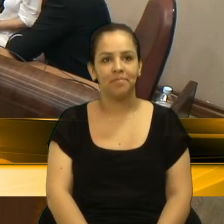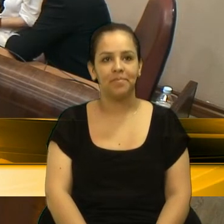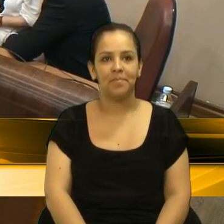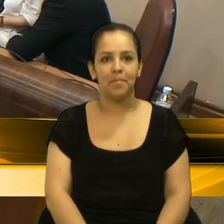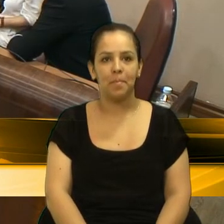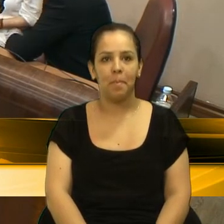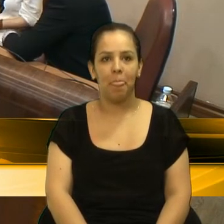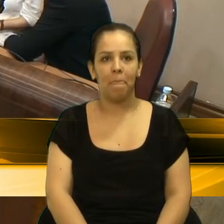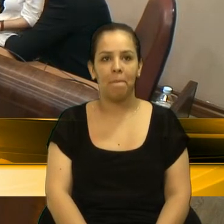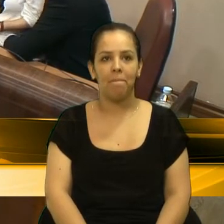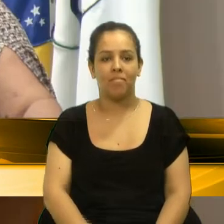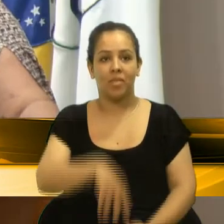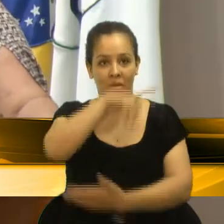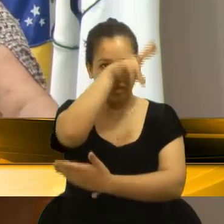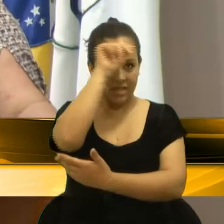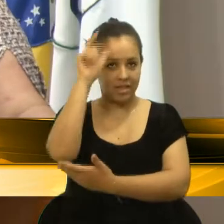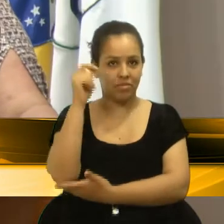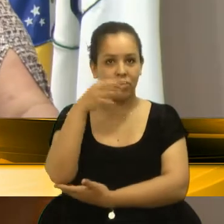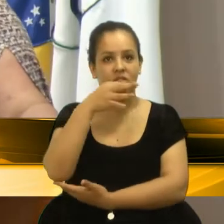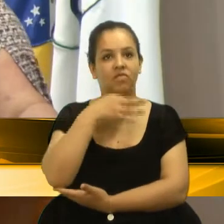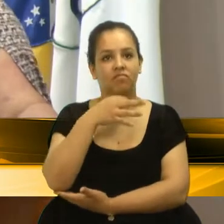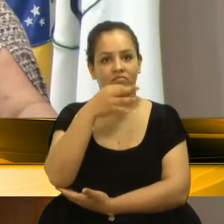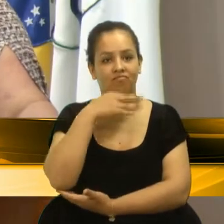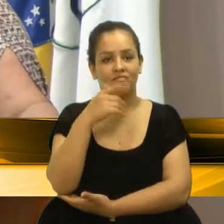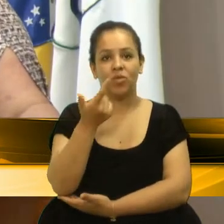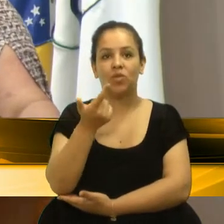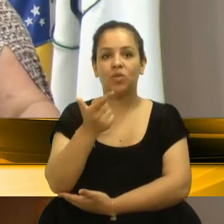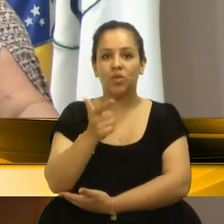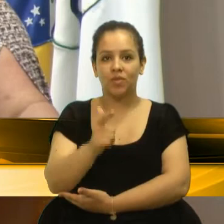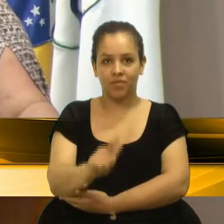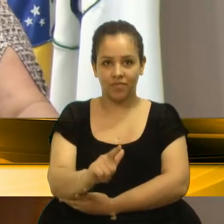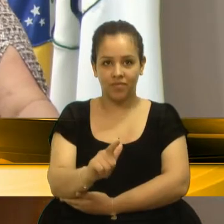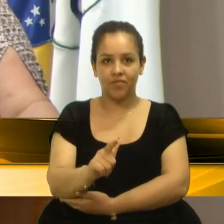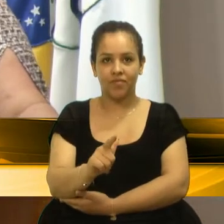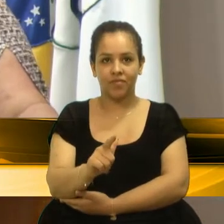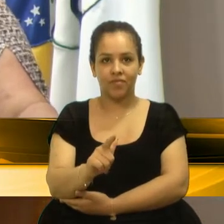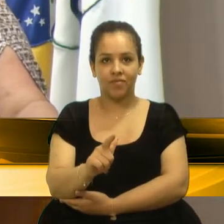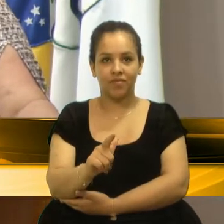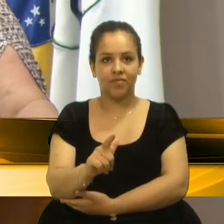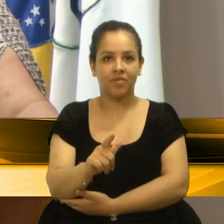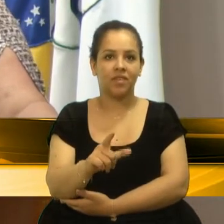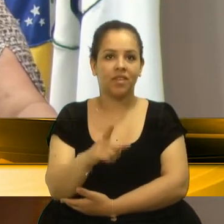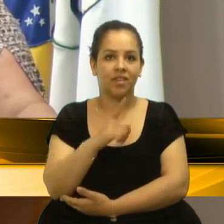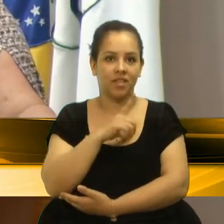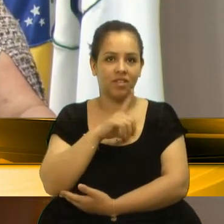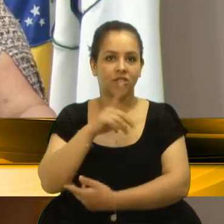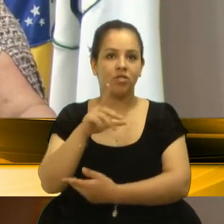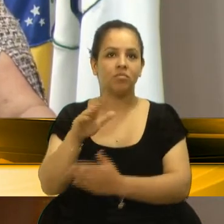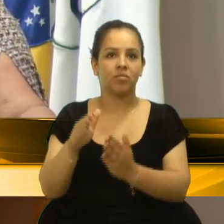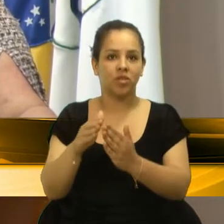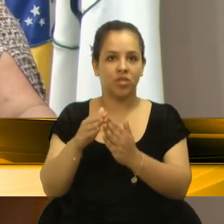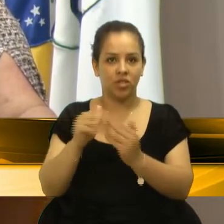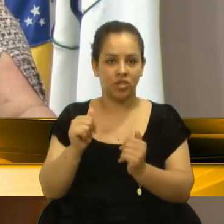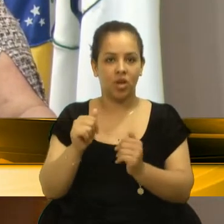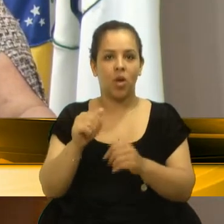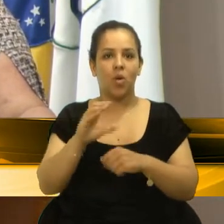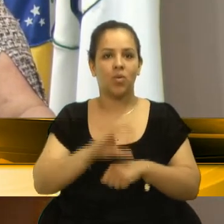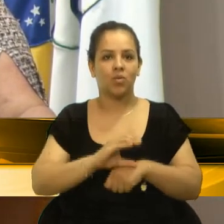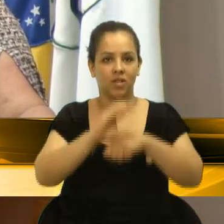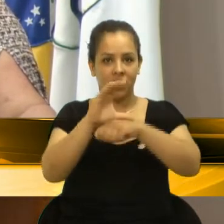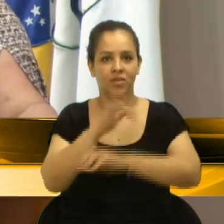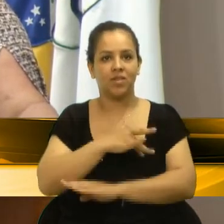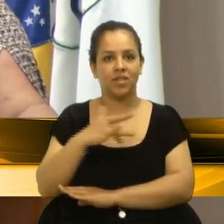O município de Caxias do Sul, novamente, com a diligência de convocar o Conselho Municipal de